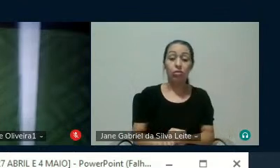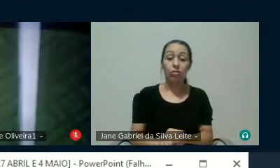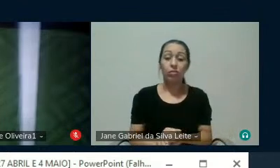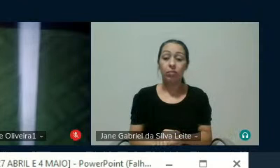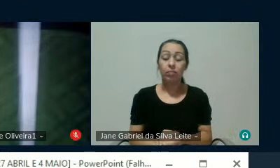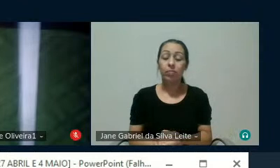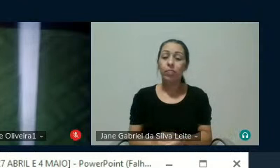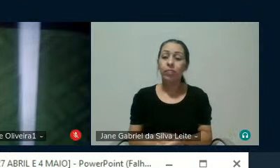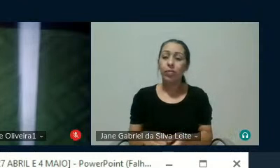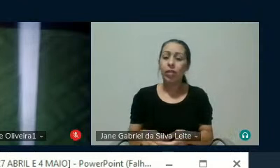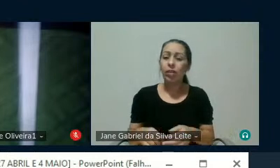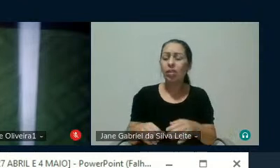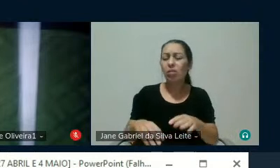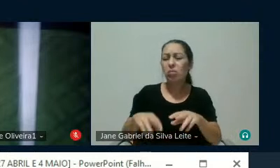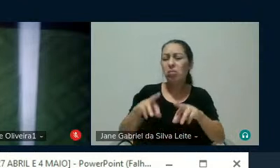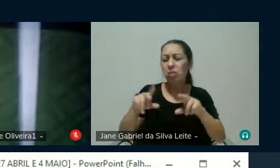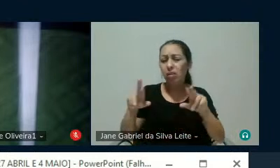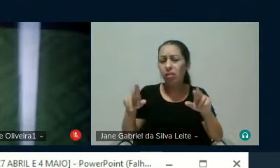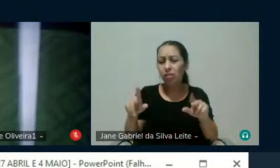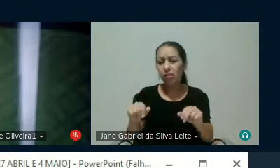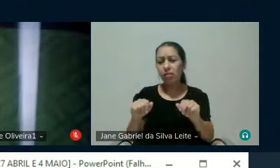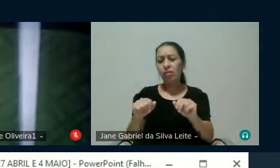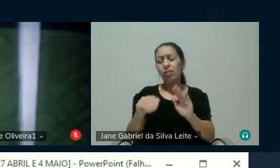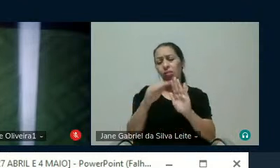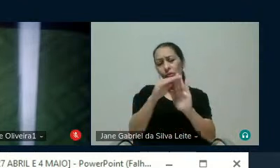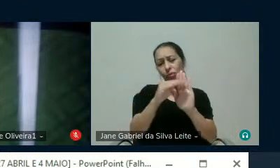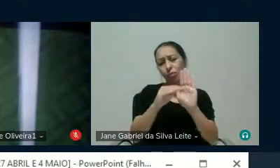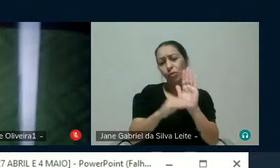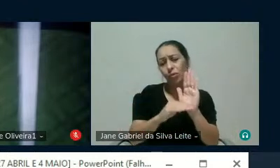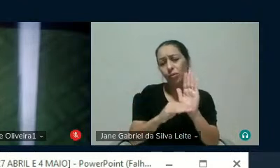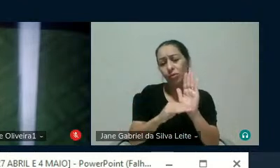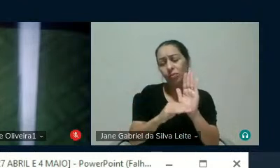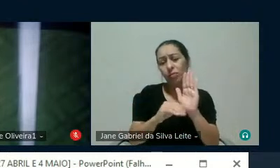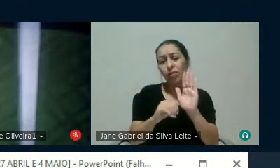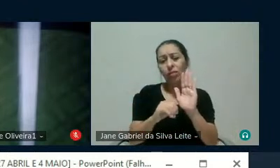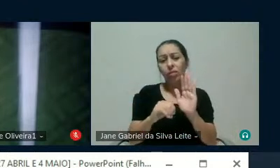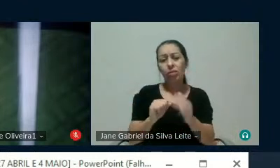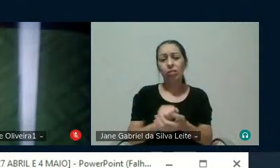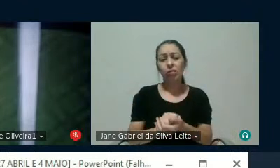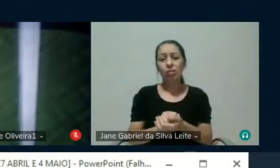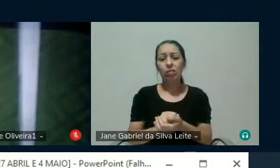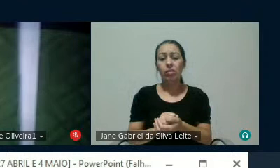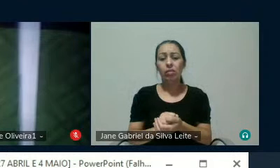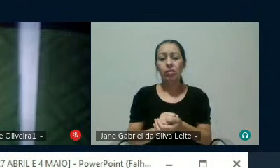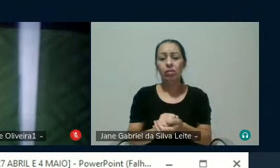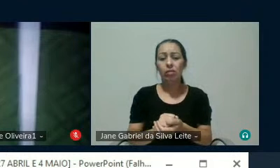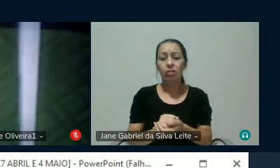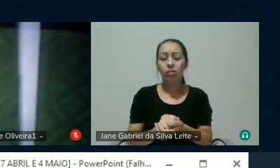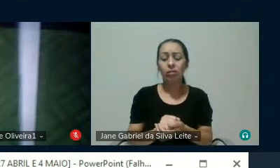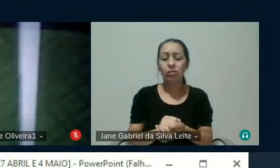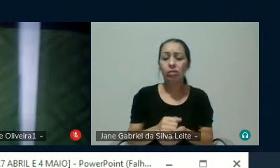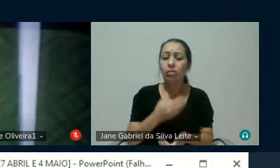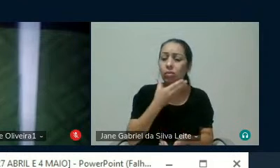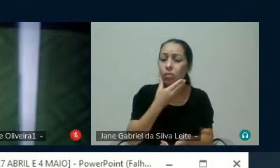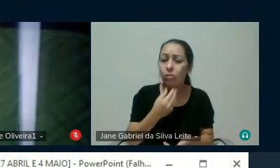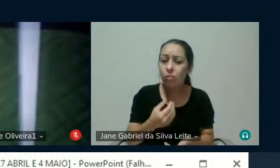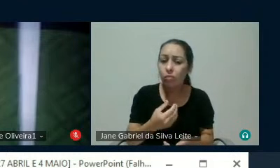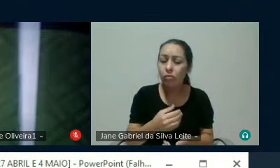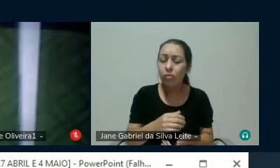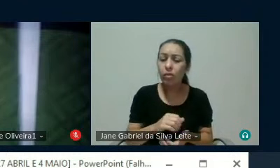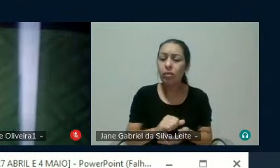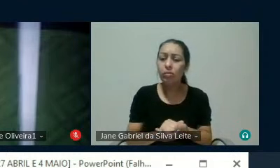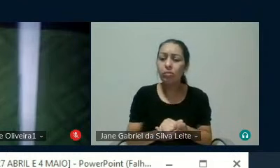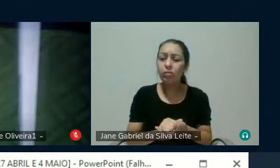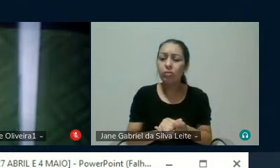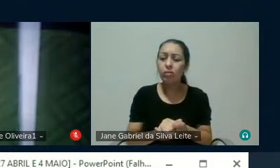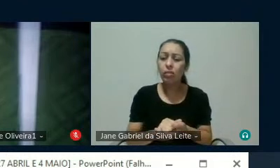ouvinte também. As Luvas Mágicas do Papai Noel, que é do Cláudio Mourão, né? Ele escreveu sozinho